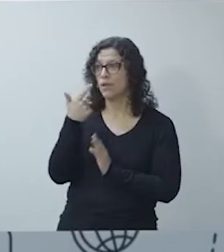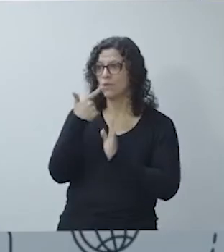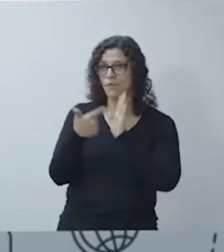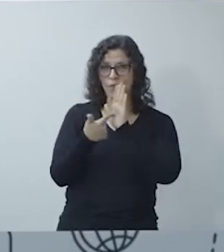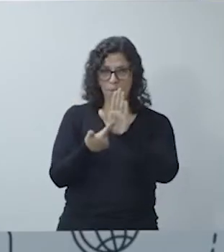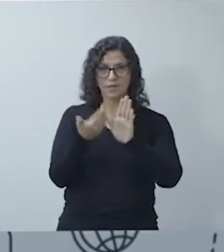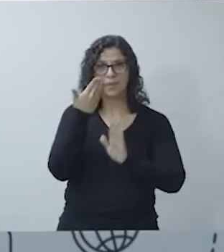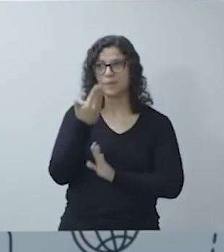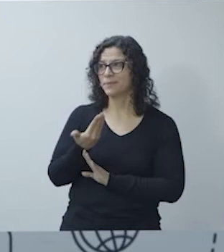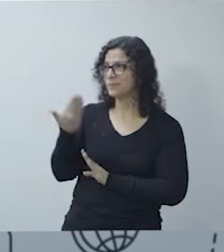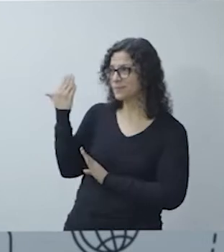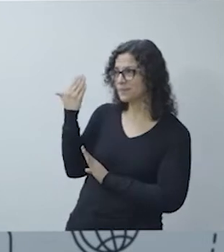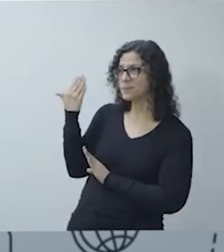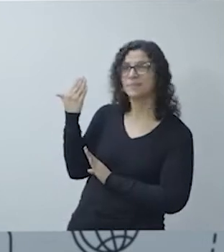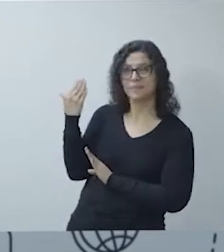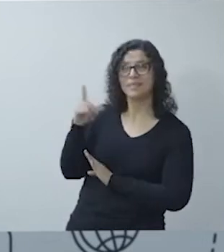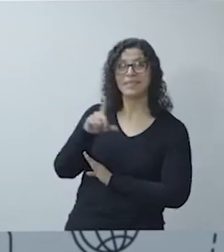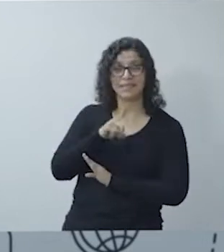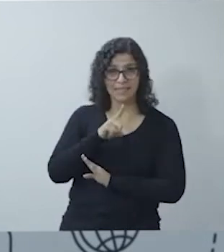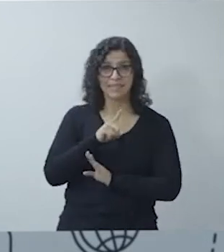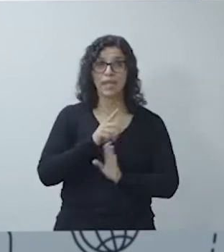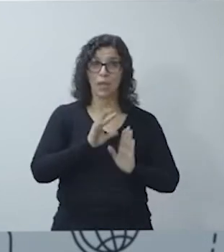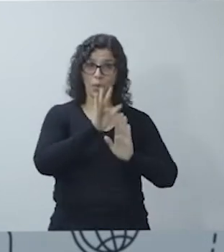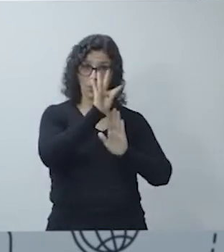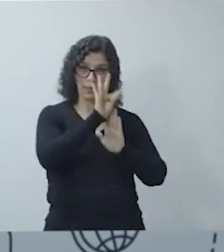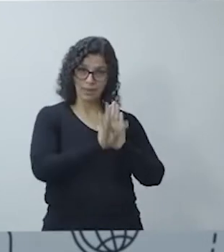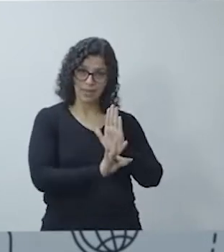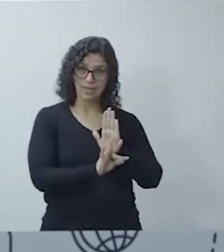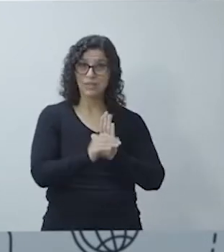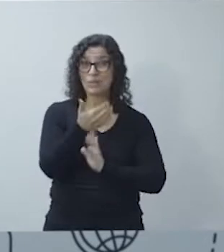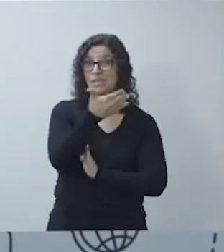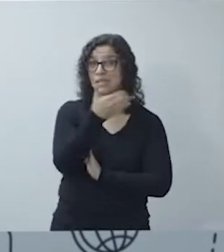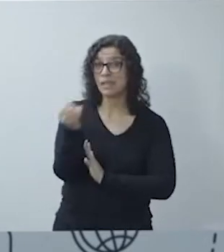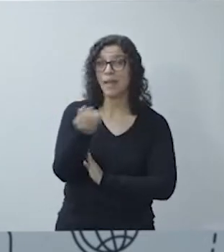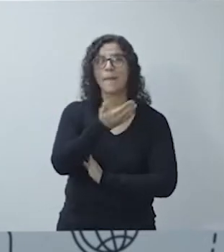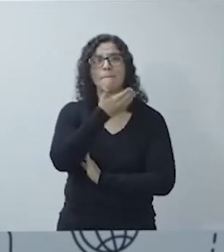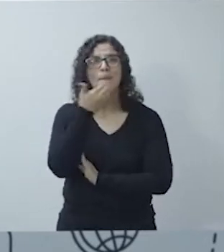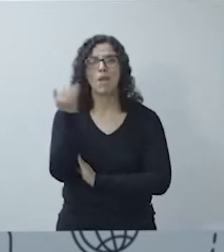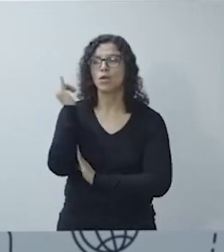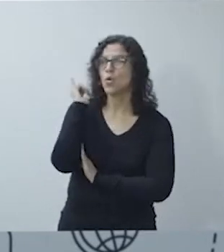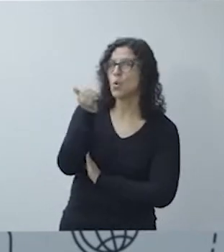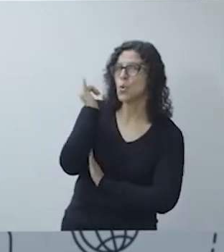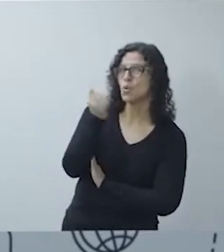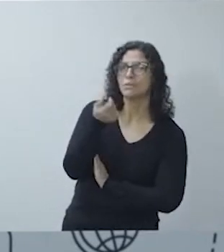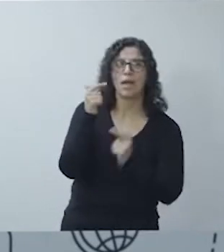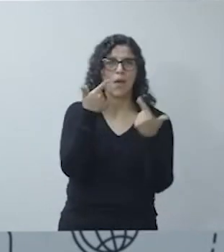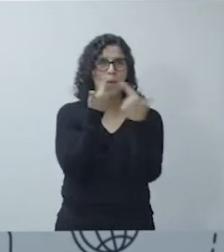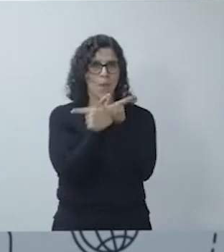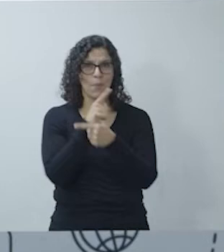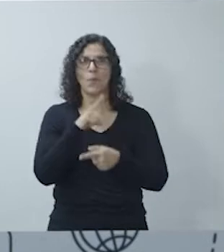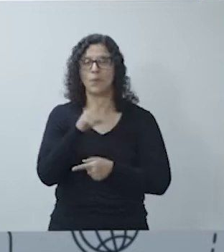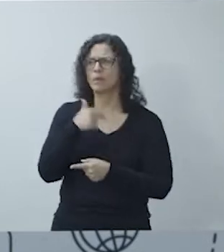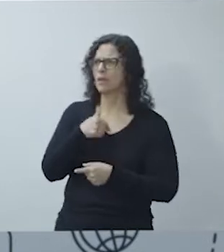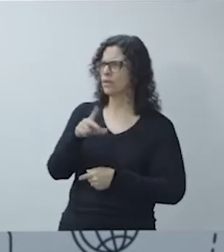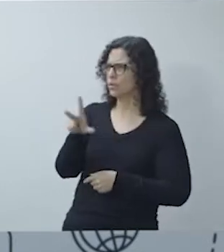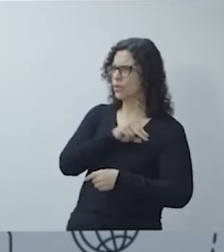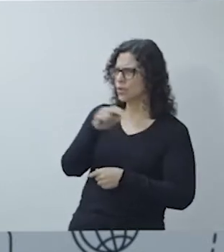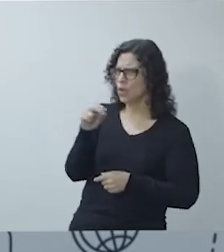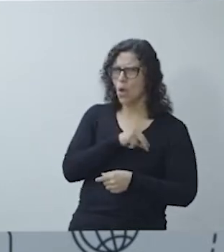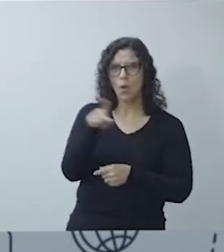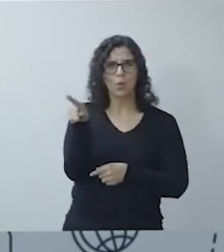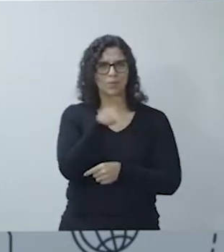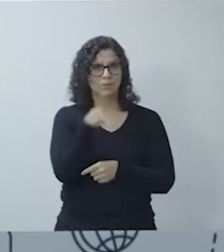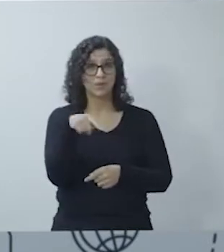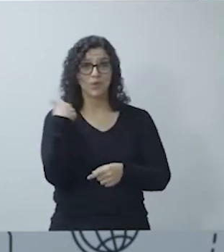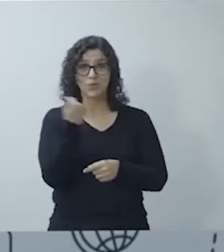ela aqui. Retirei deste livro aqui, Os 100 Melhores Contos de Humor. Oba, professor, nós vamos fazer